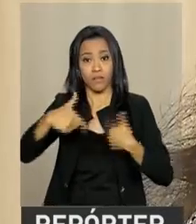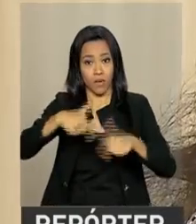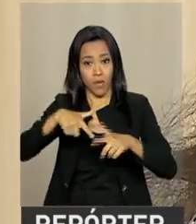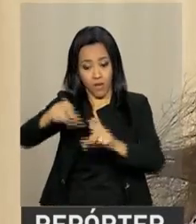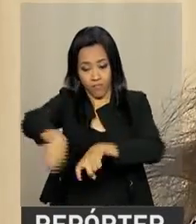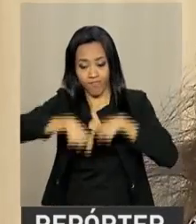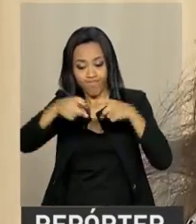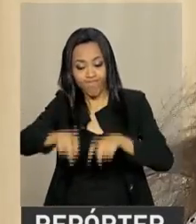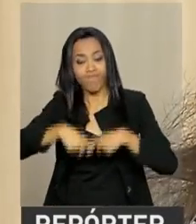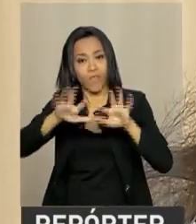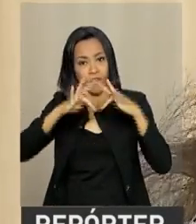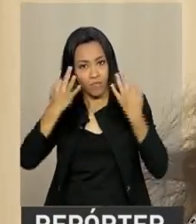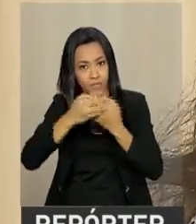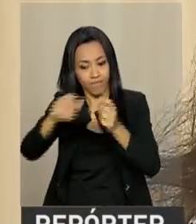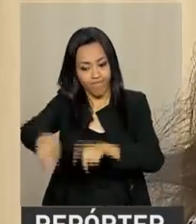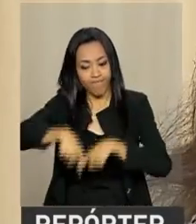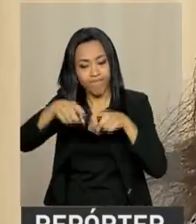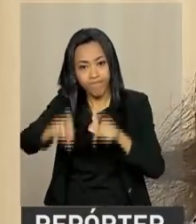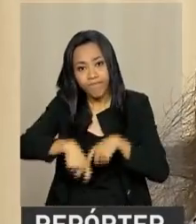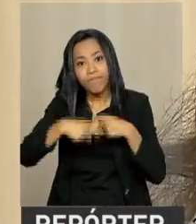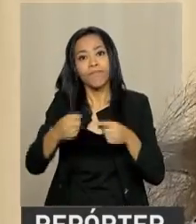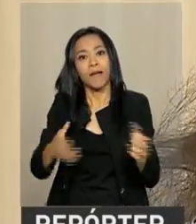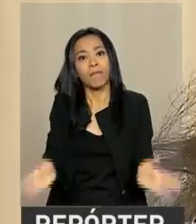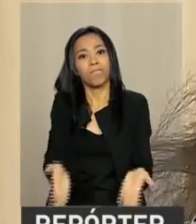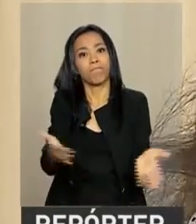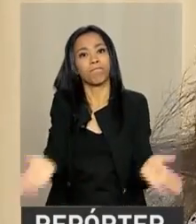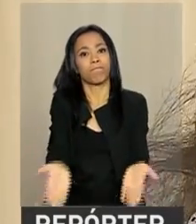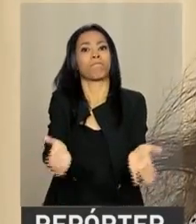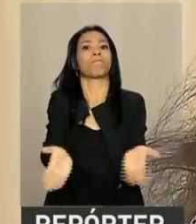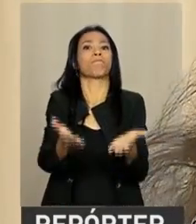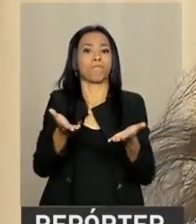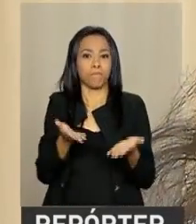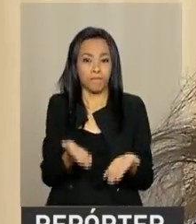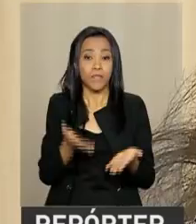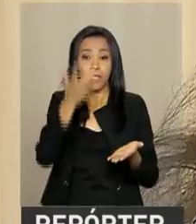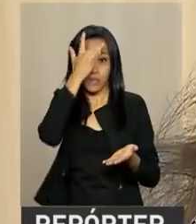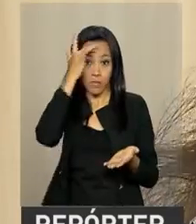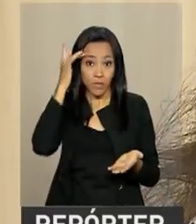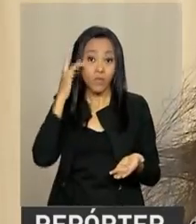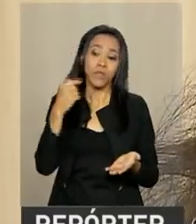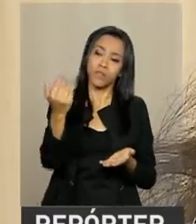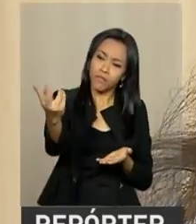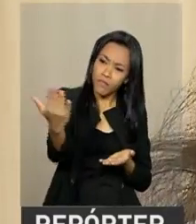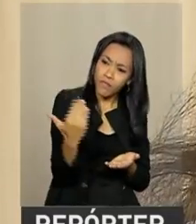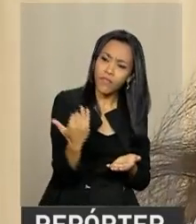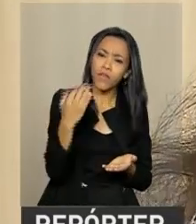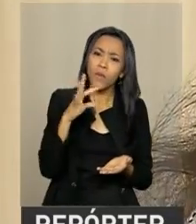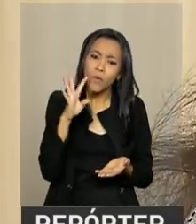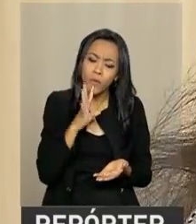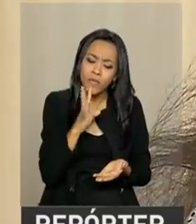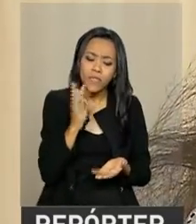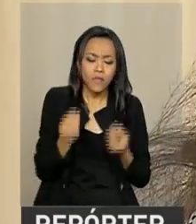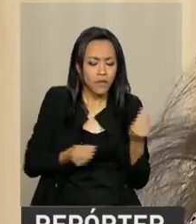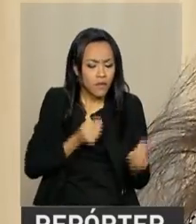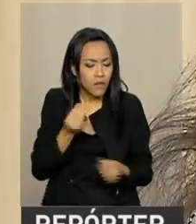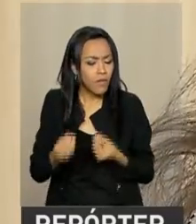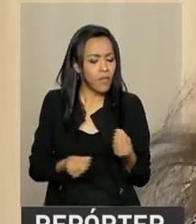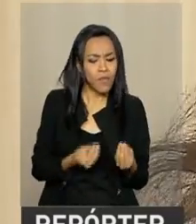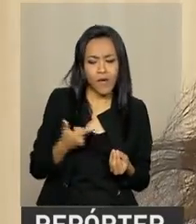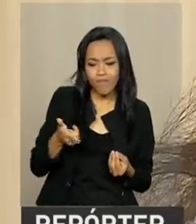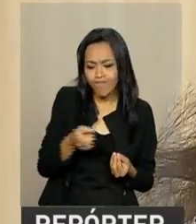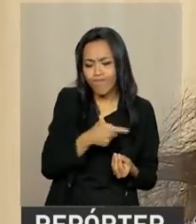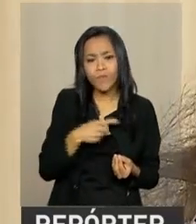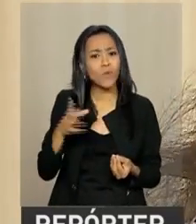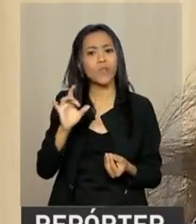própria agricultura, o desenvolvimento da agricultura urbana e periurbana, né? Das pessoas se aproximarem mais, né? Não só a